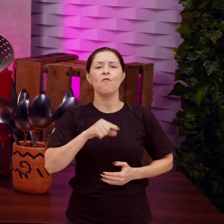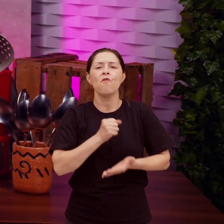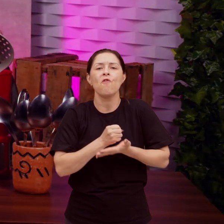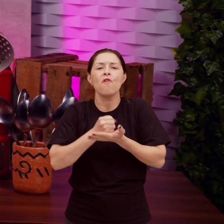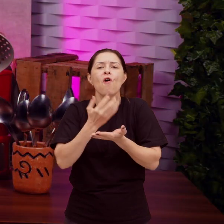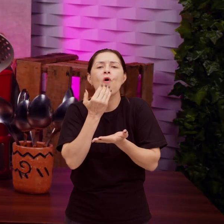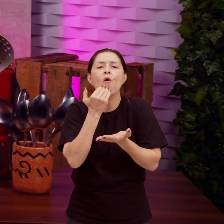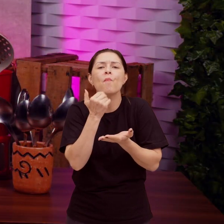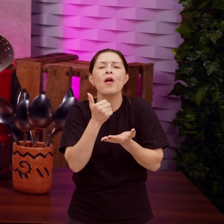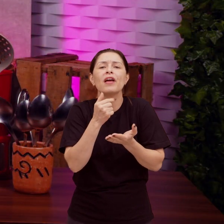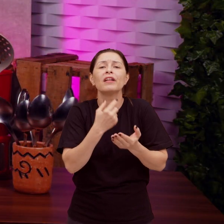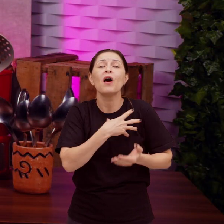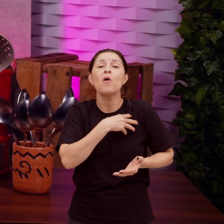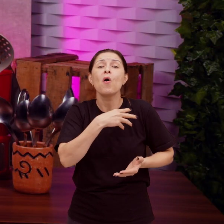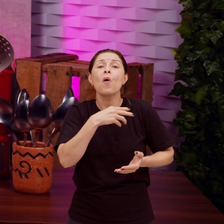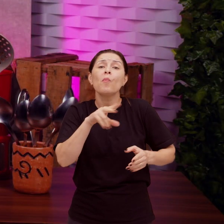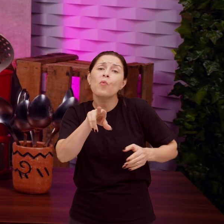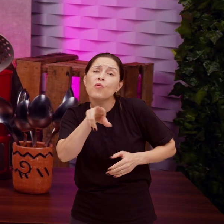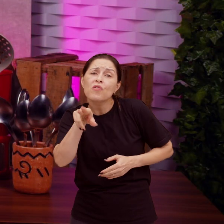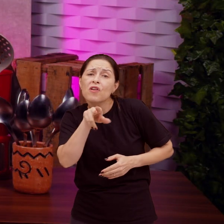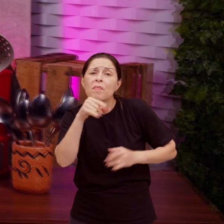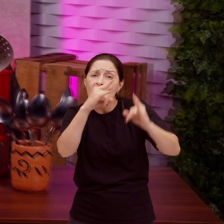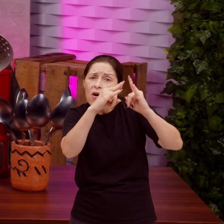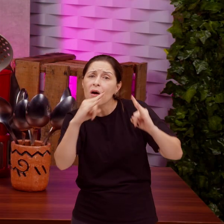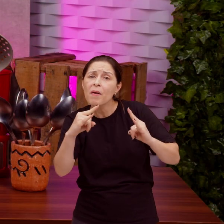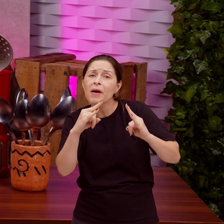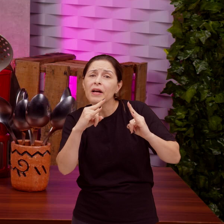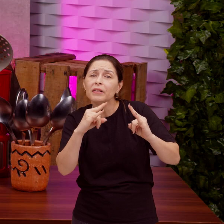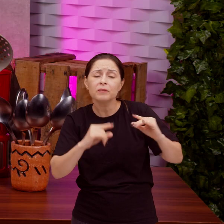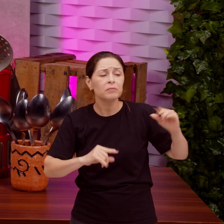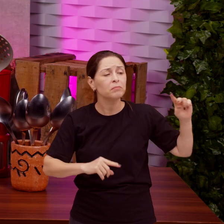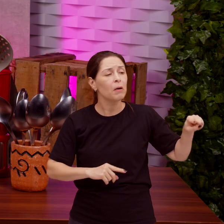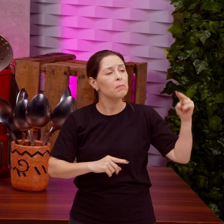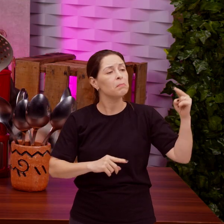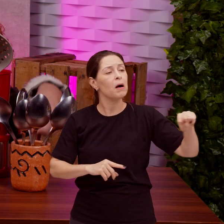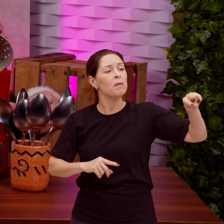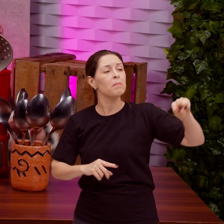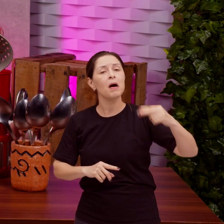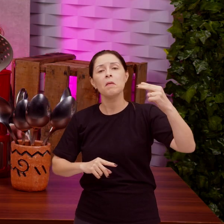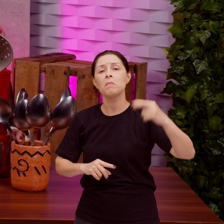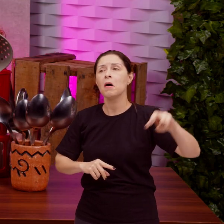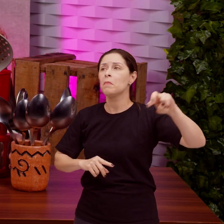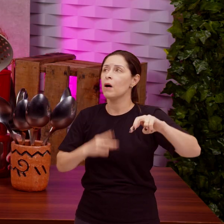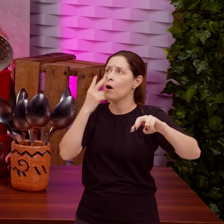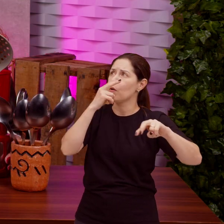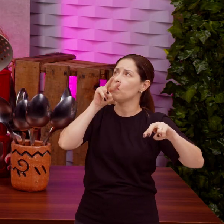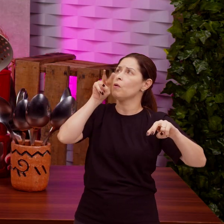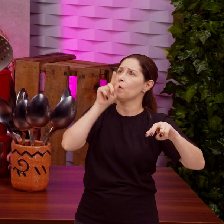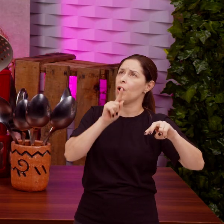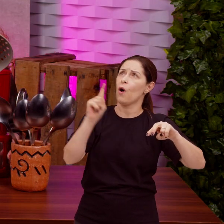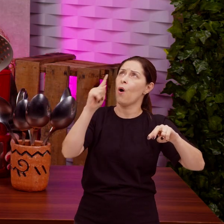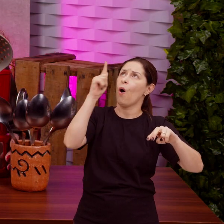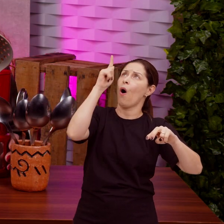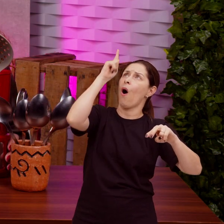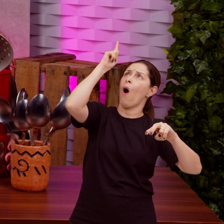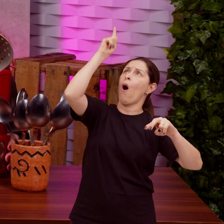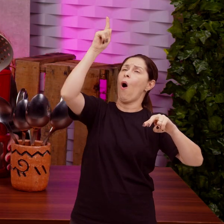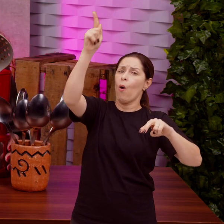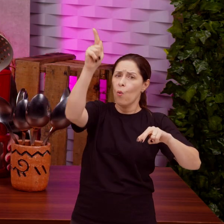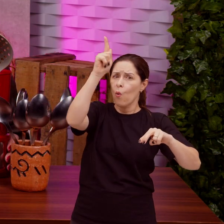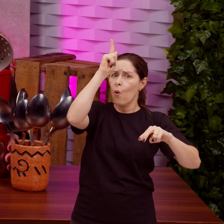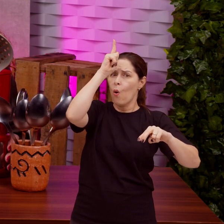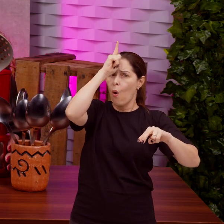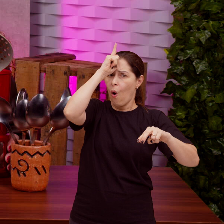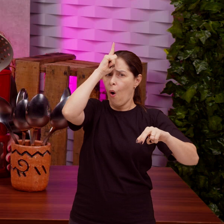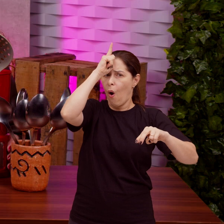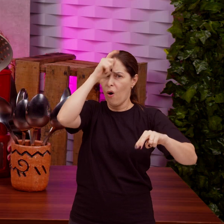foi levar comida para os seus irmãos no acampamento. E ele viu o gigante Golias